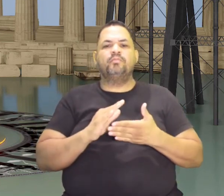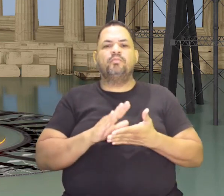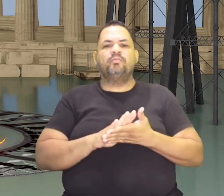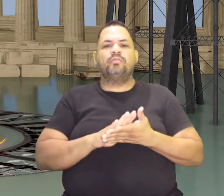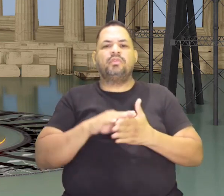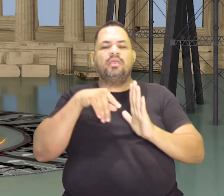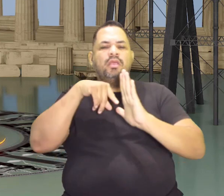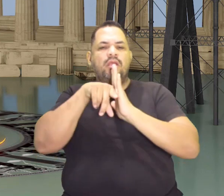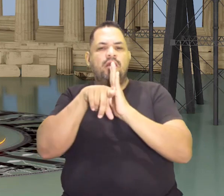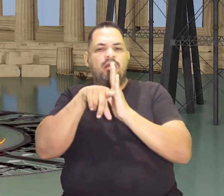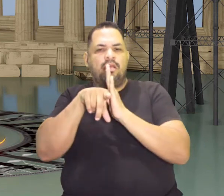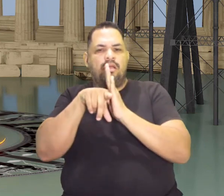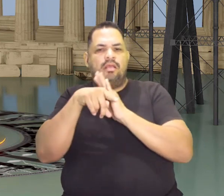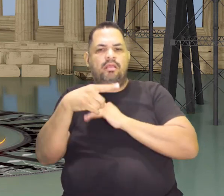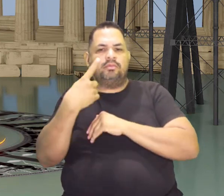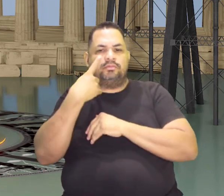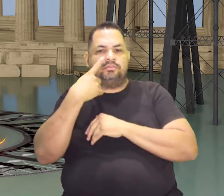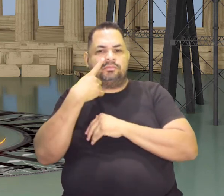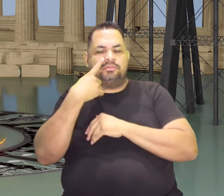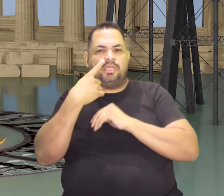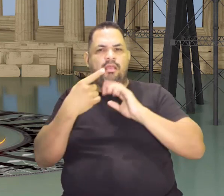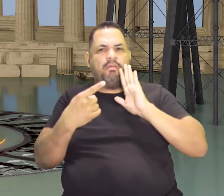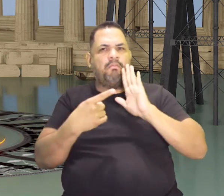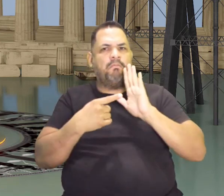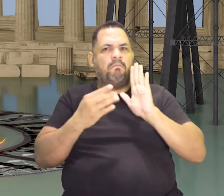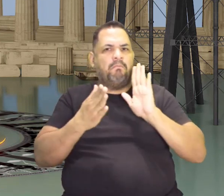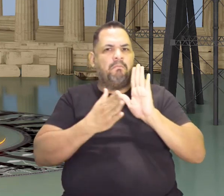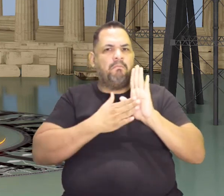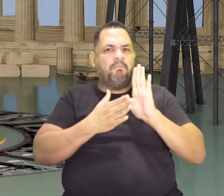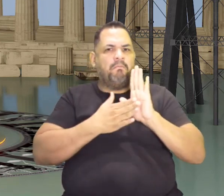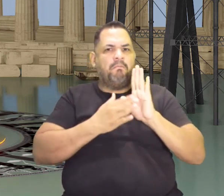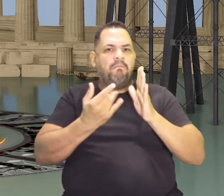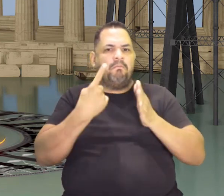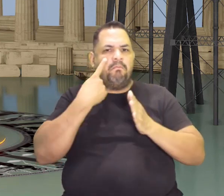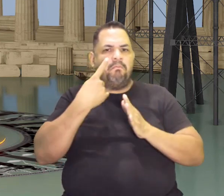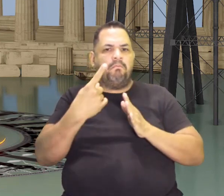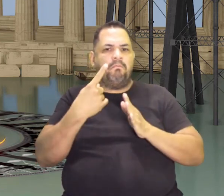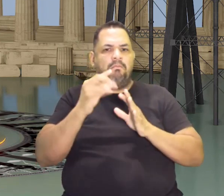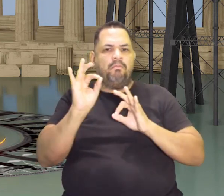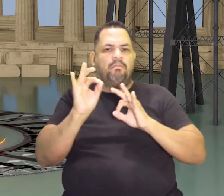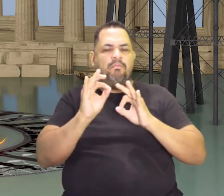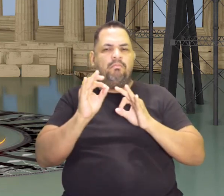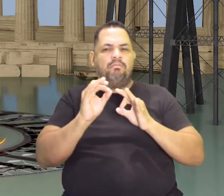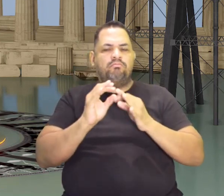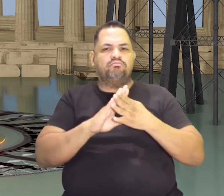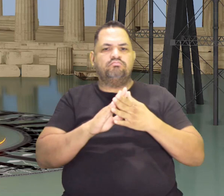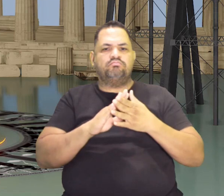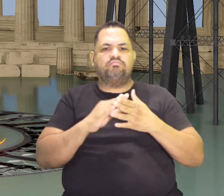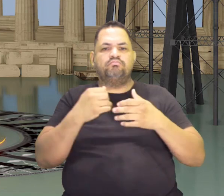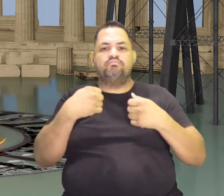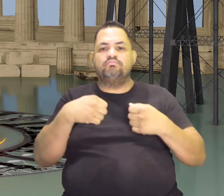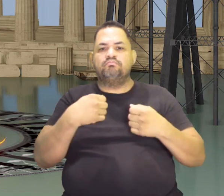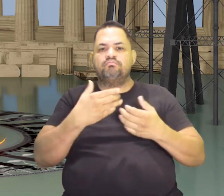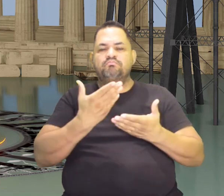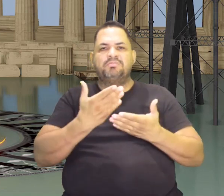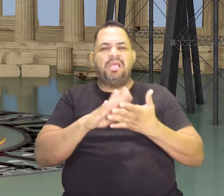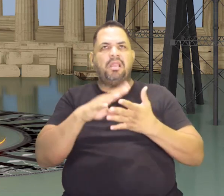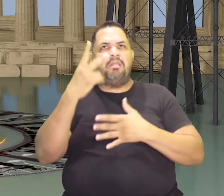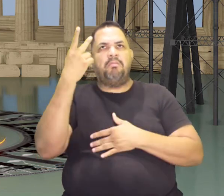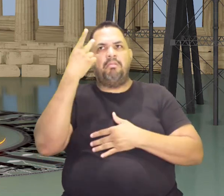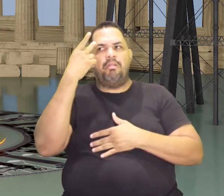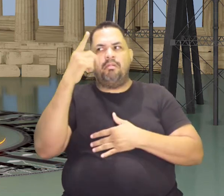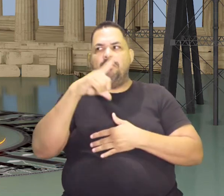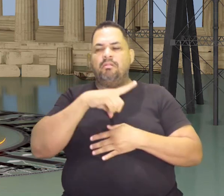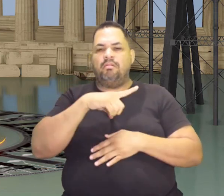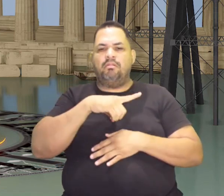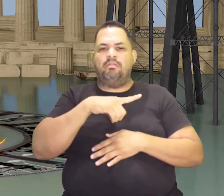Aquela análise, tá? Vocês vão ver uma evidência. Ó, eu não vou pegar nada que não possa cair no Enem. Tem coisa que é banal, né?